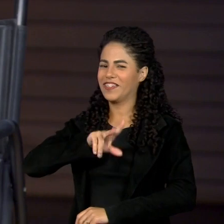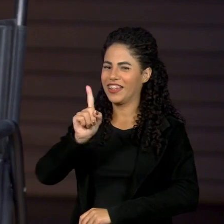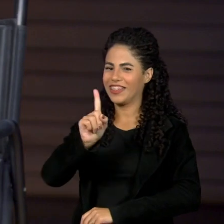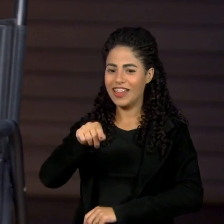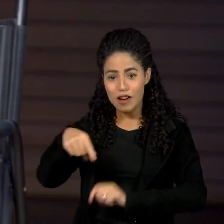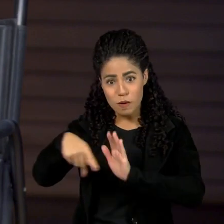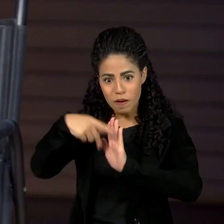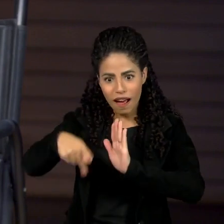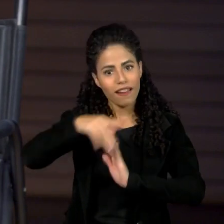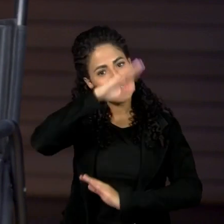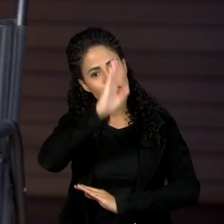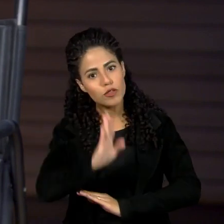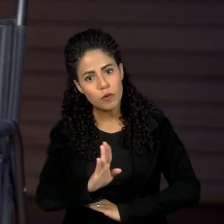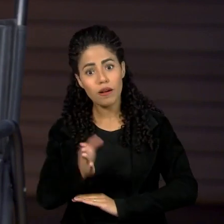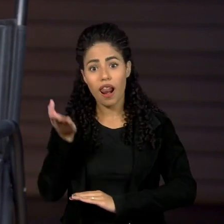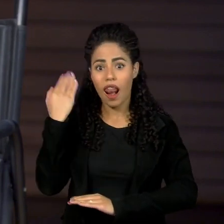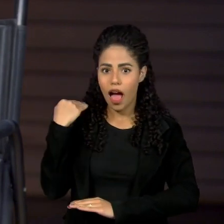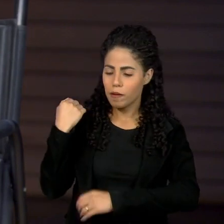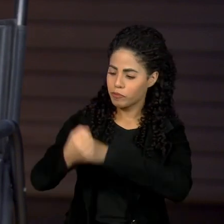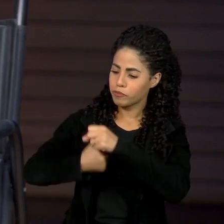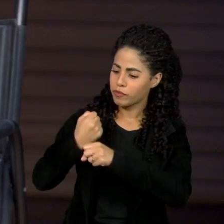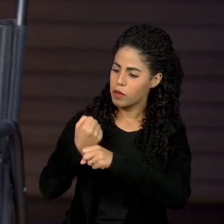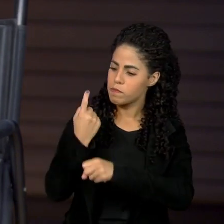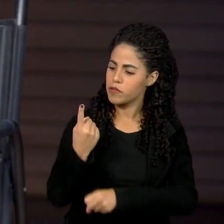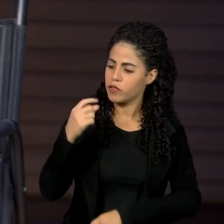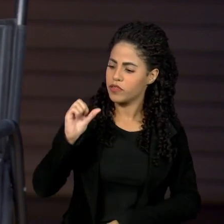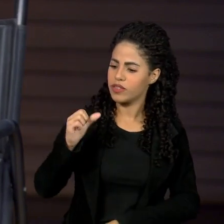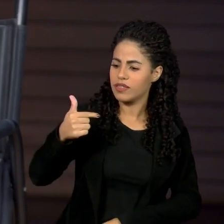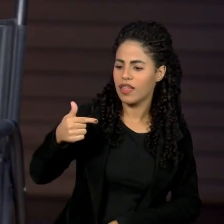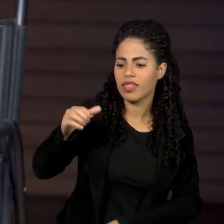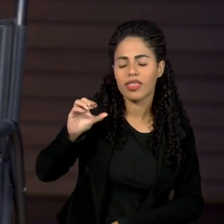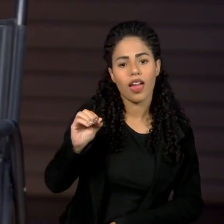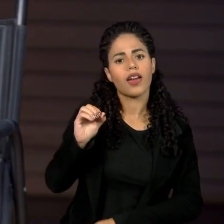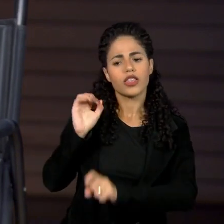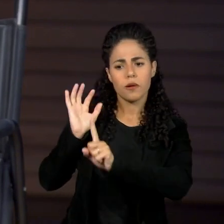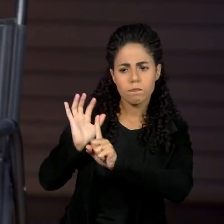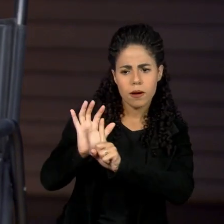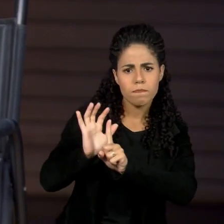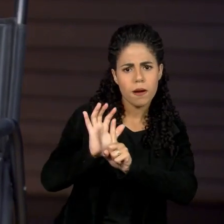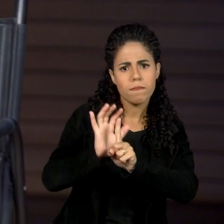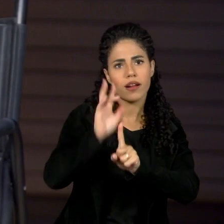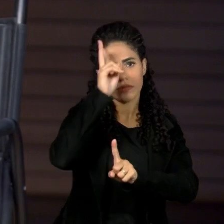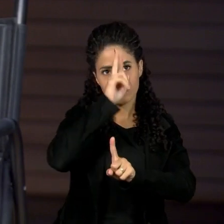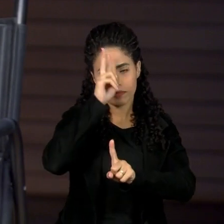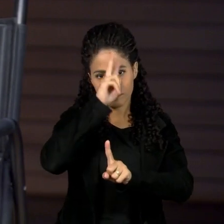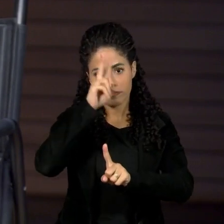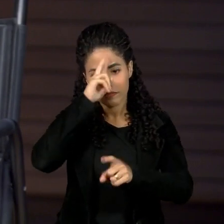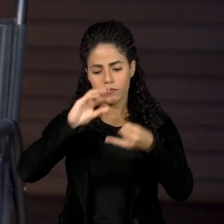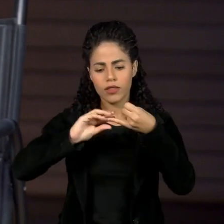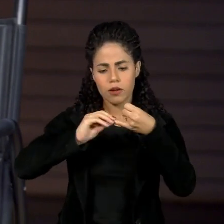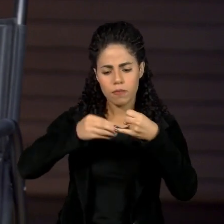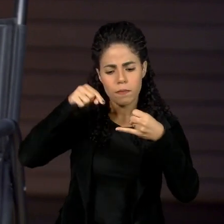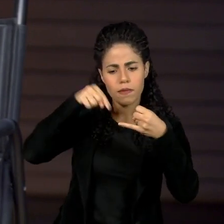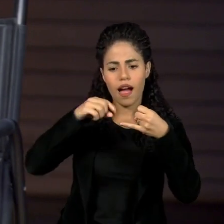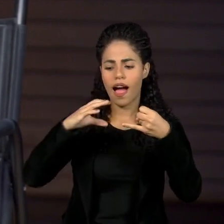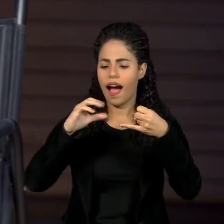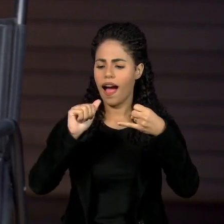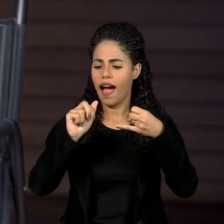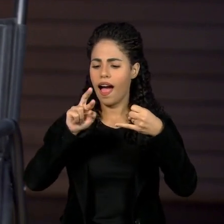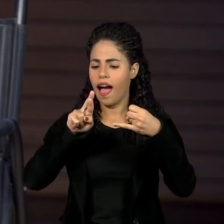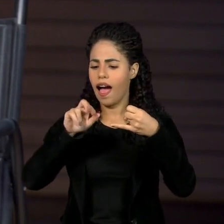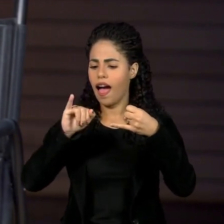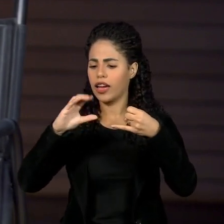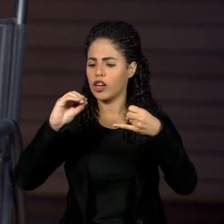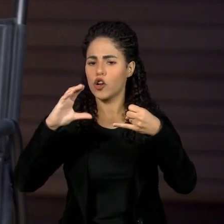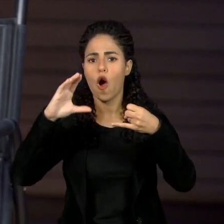foi da década de 70 e ele passou a ser incentivado pela Embrapa, porque ele tinha uma alta produtividade e hoje é o